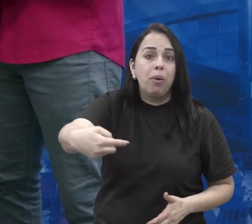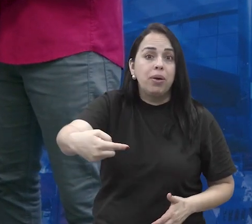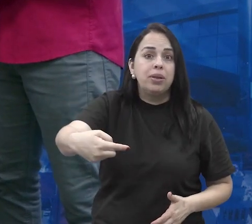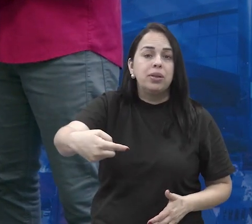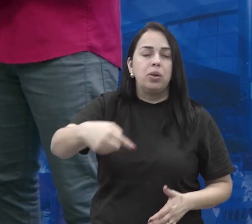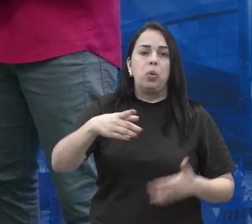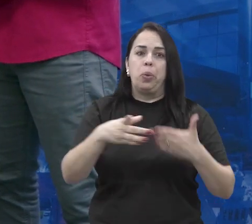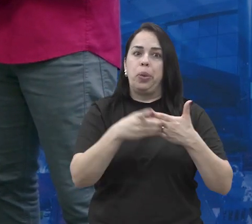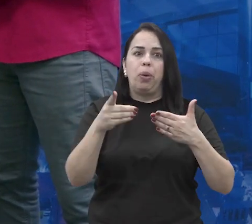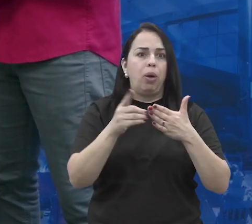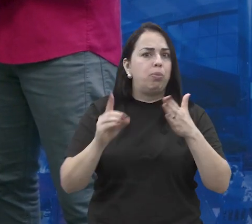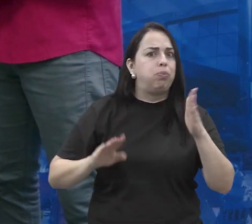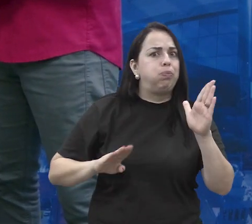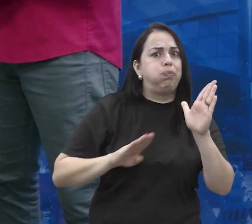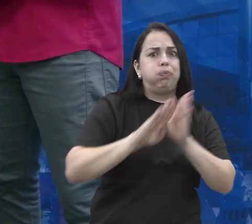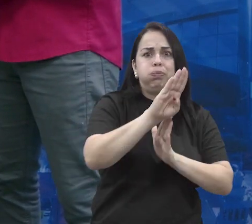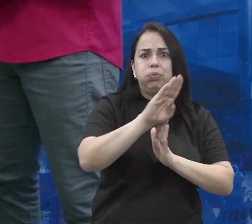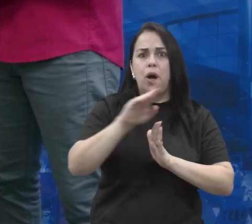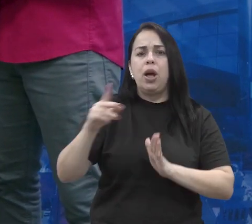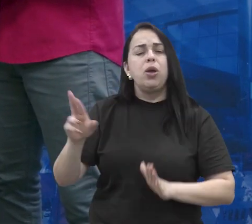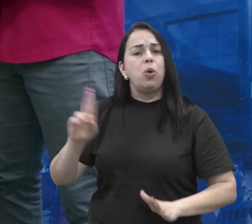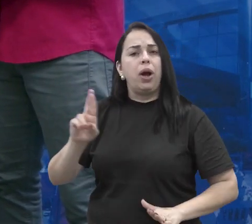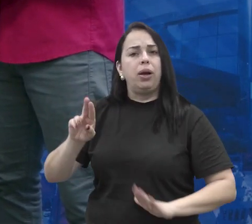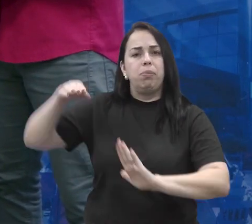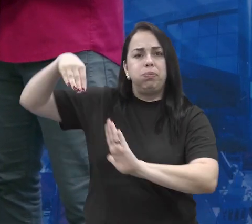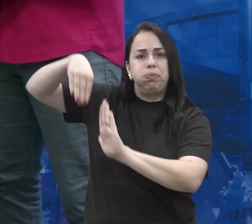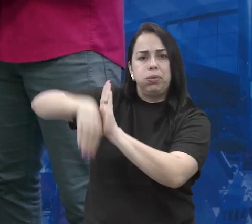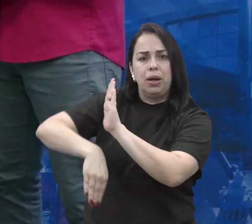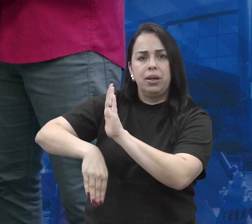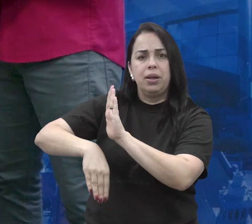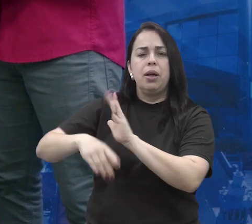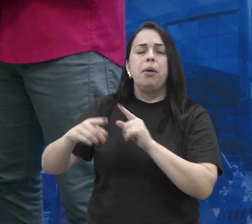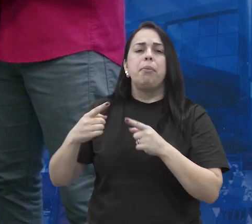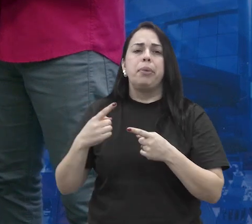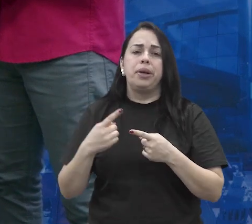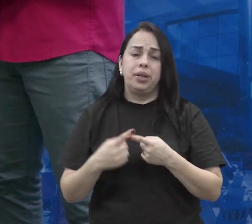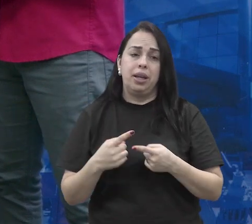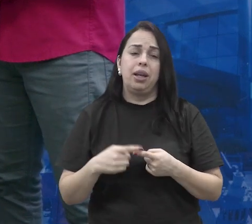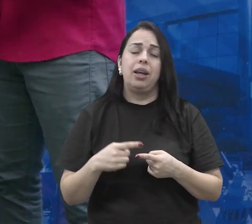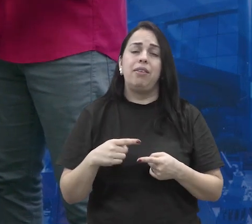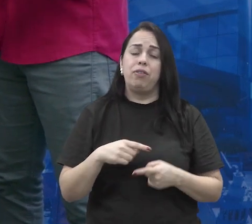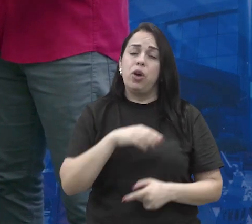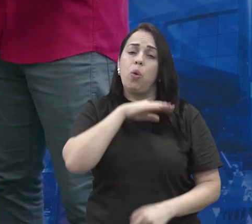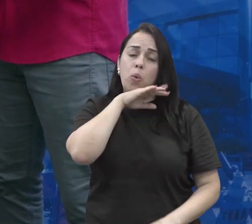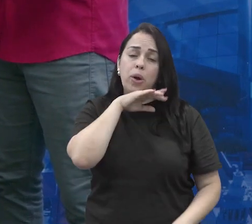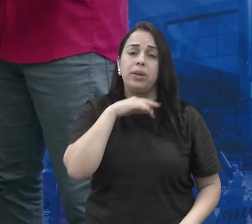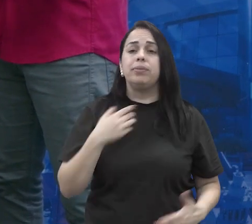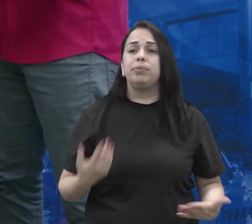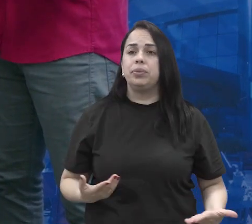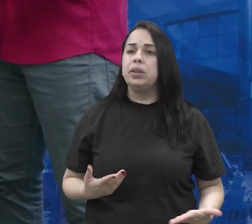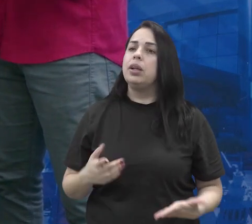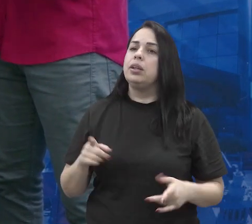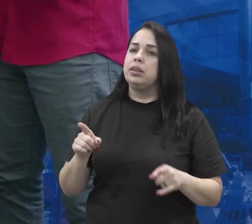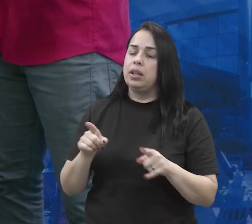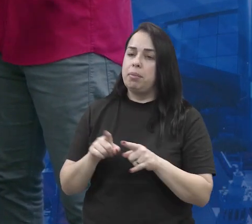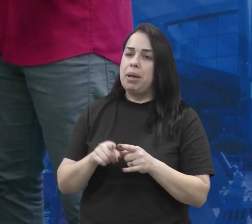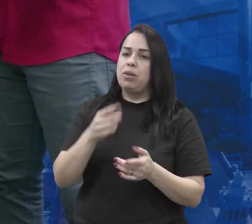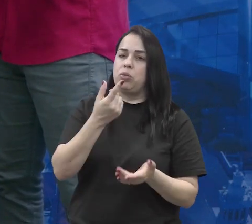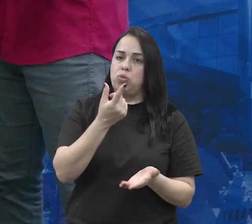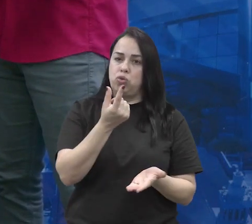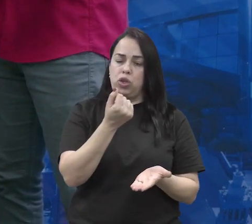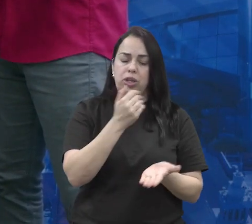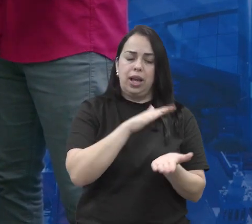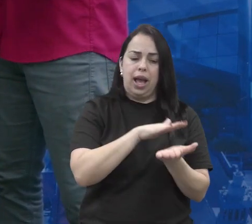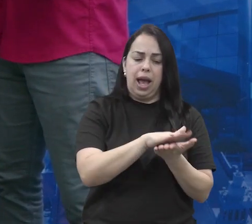o dólar disparou, a bolsa caiu, porque o mercado ficou meio decepcionado com o que foi anunciado. E dentro desse pacote de gastos,